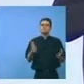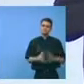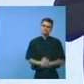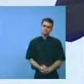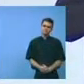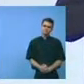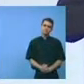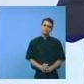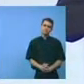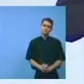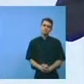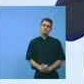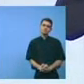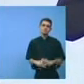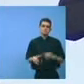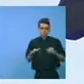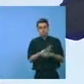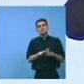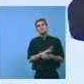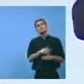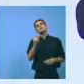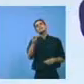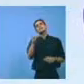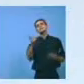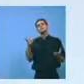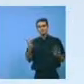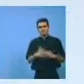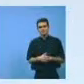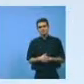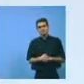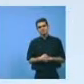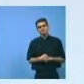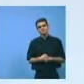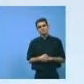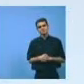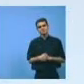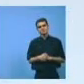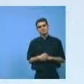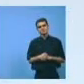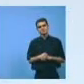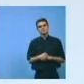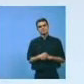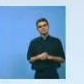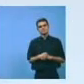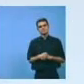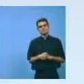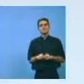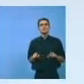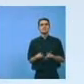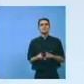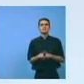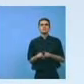E é bom tirar. Como os dois amigos que estavam andando pela rua. De repente um sentiu um negócio assim na